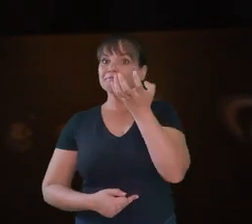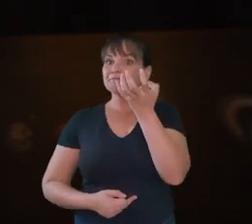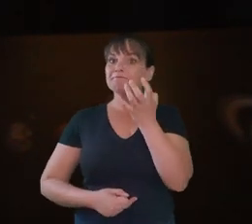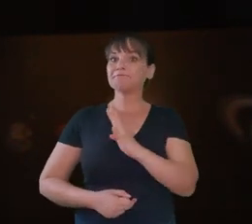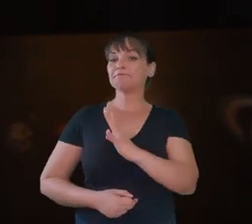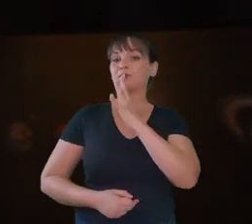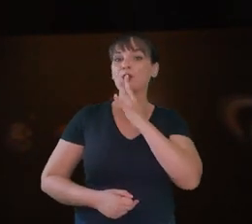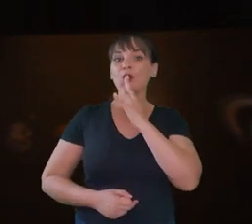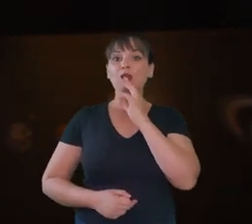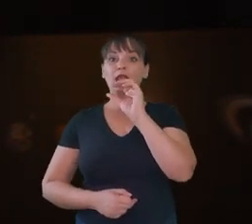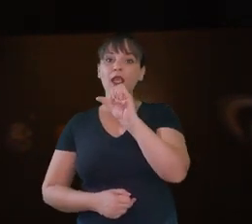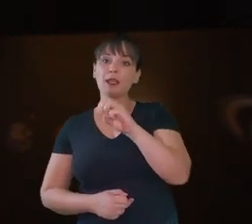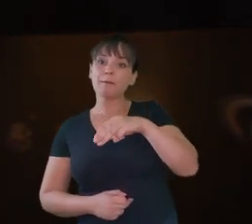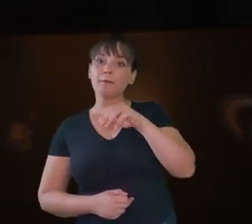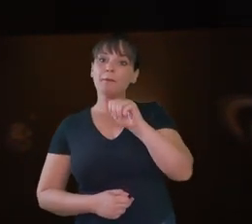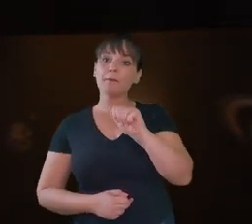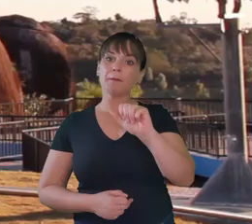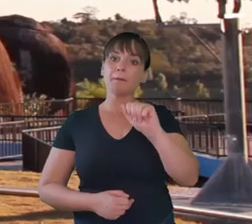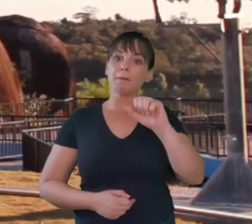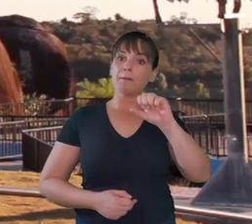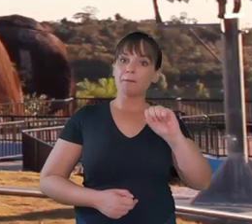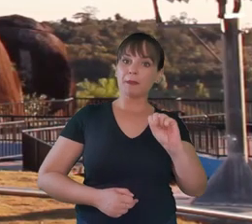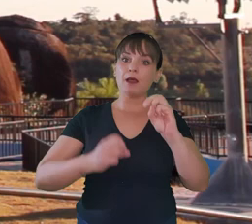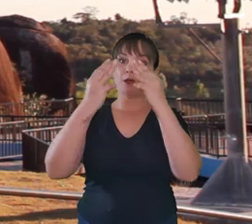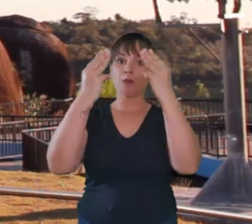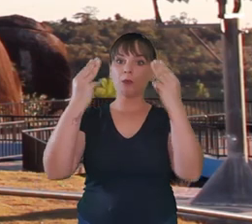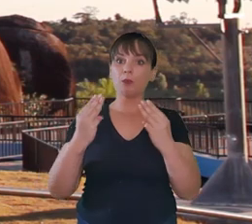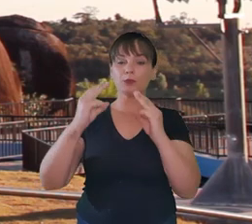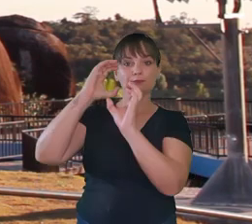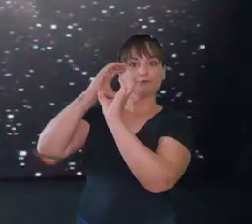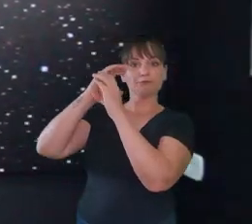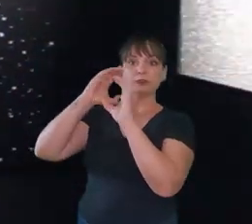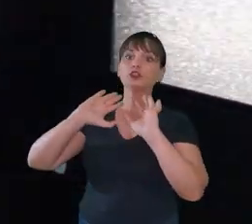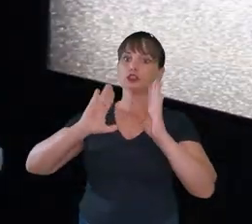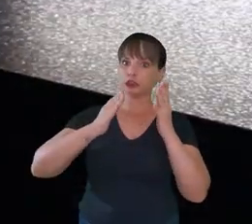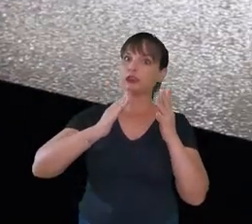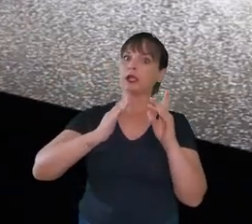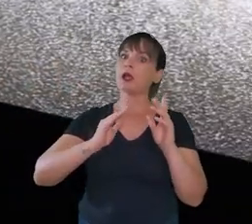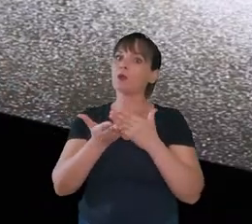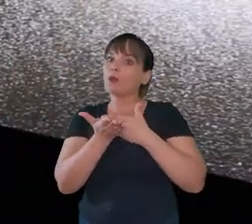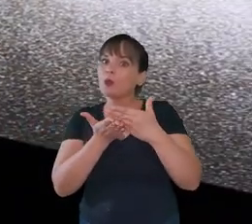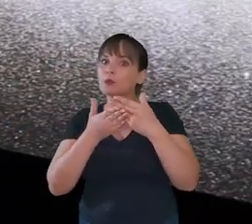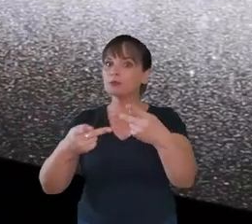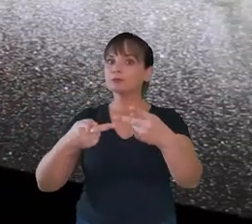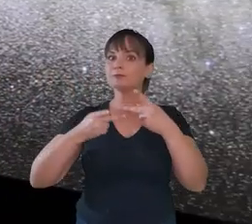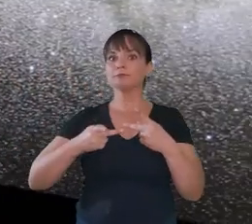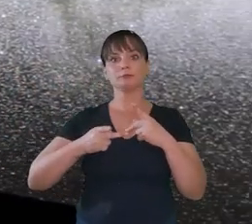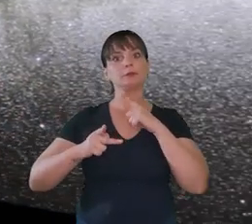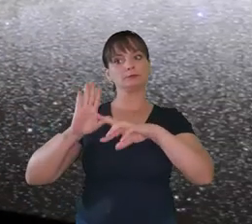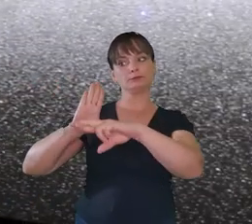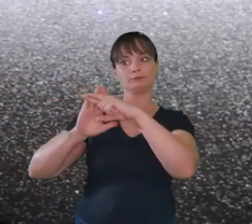A quem queira conhecer o MAS, o Museu Aberto de Astronomia, a gente já voltou às nossas atividades, claro que dentro de todos os protocolos,